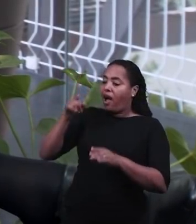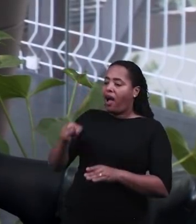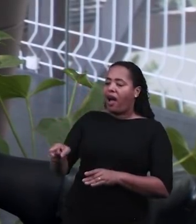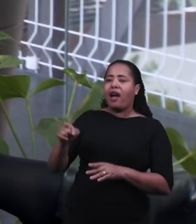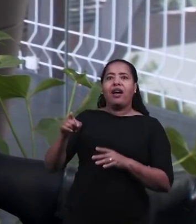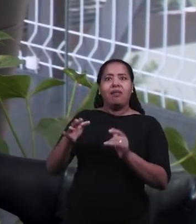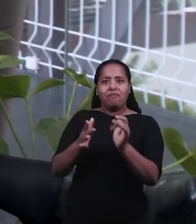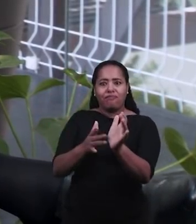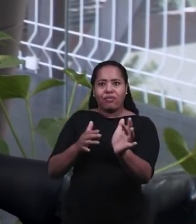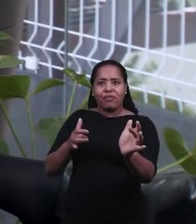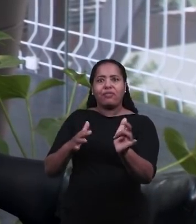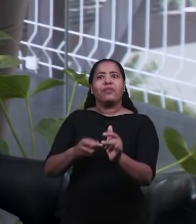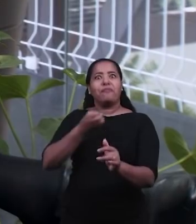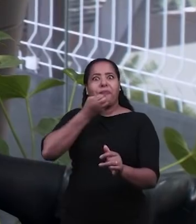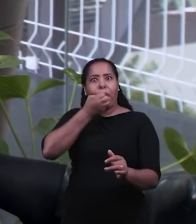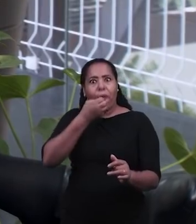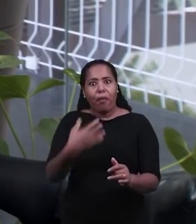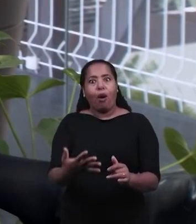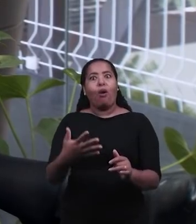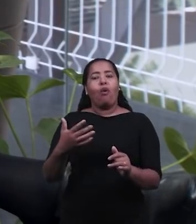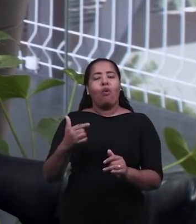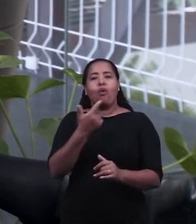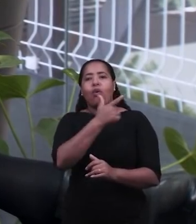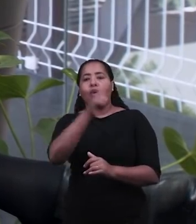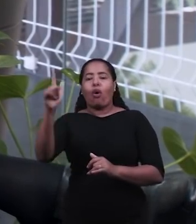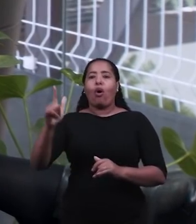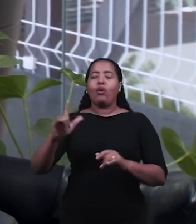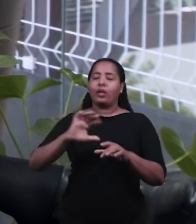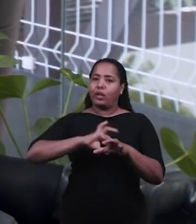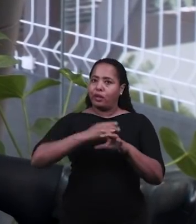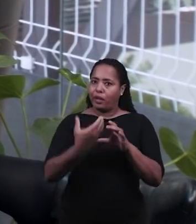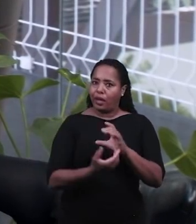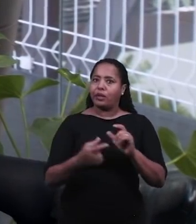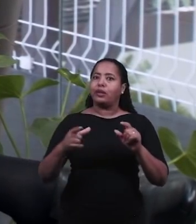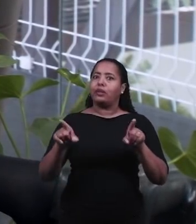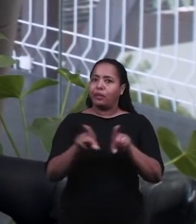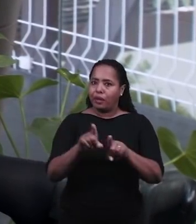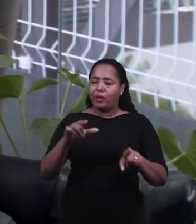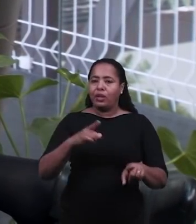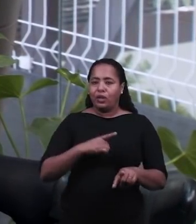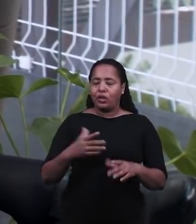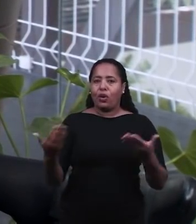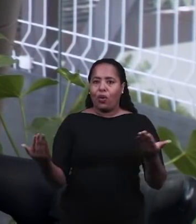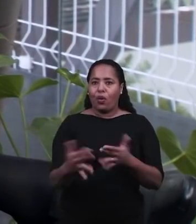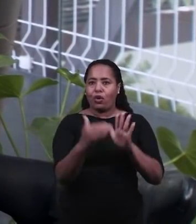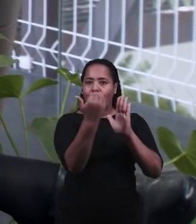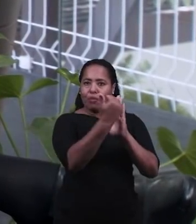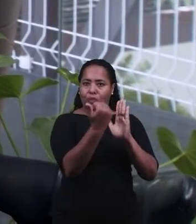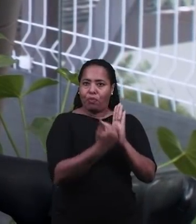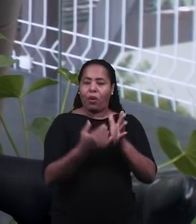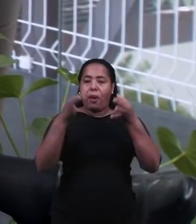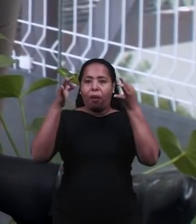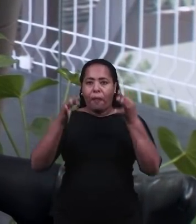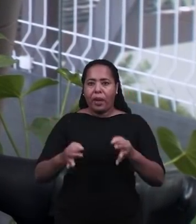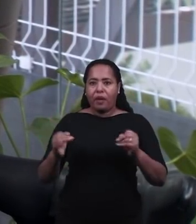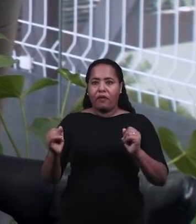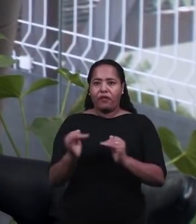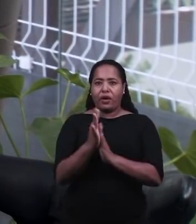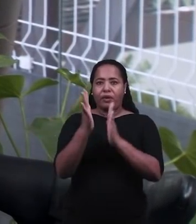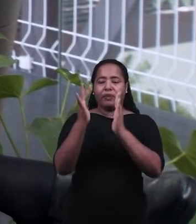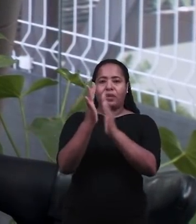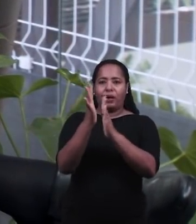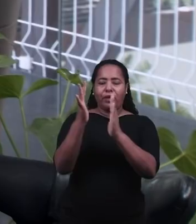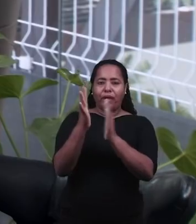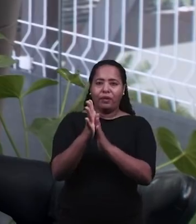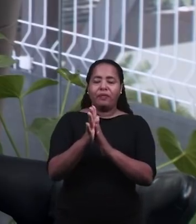bem, além de diversas outras boas características. E hoje, no quadro Perfeito Louvor, a professora Janaína vai